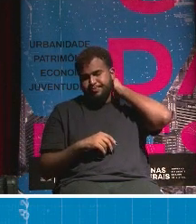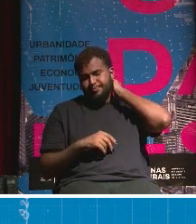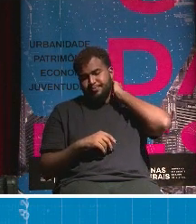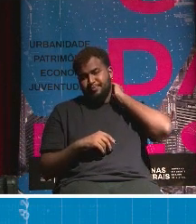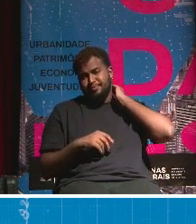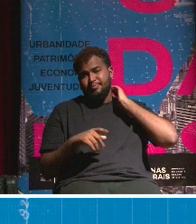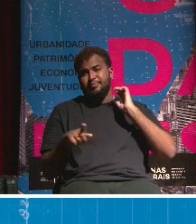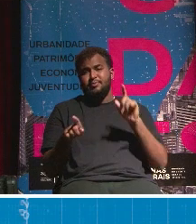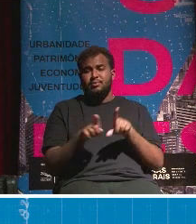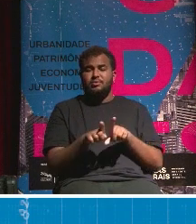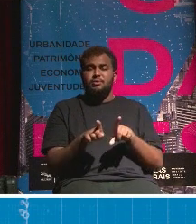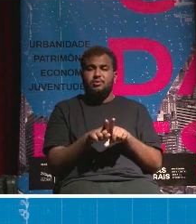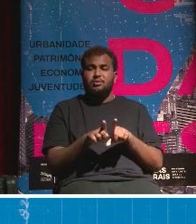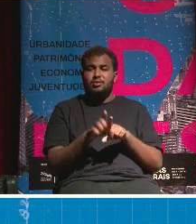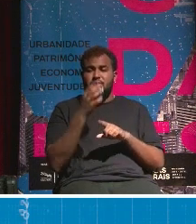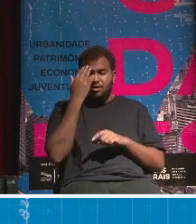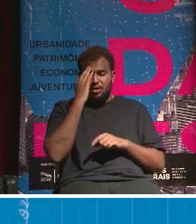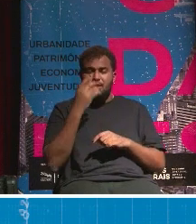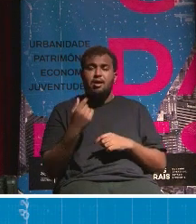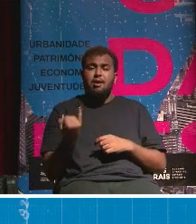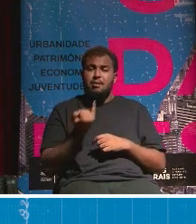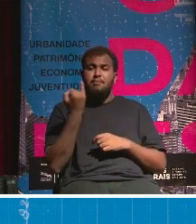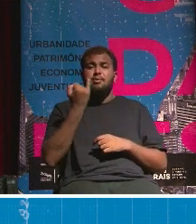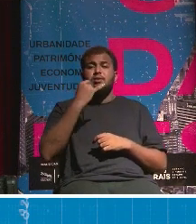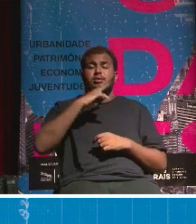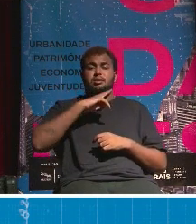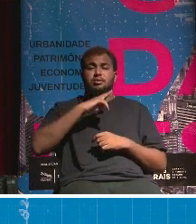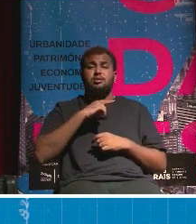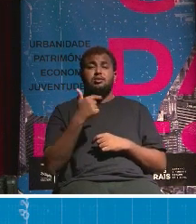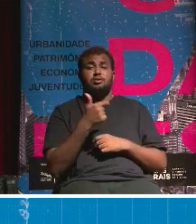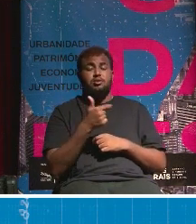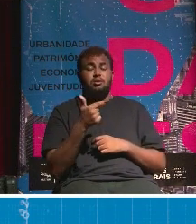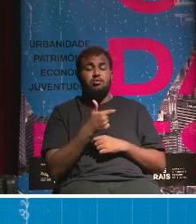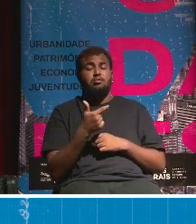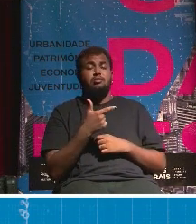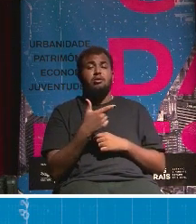vem ganhando centralidade, e é importante que tenha isso. Segundo é o capital